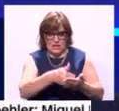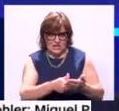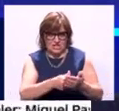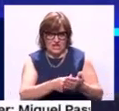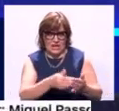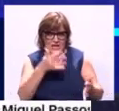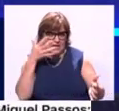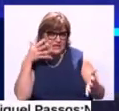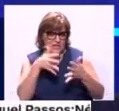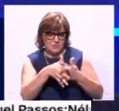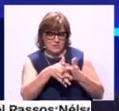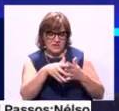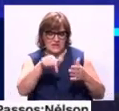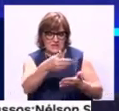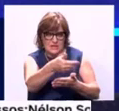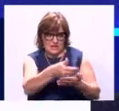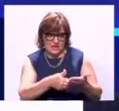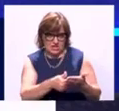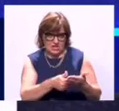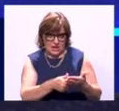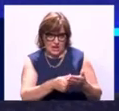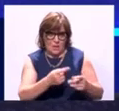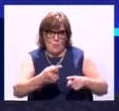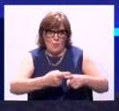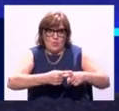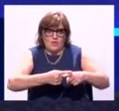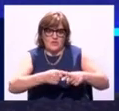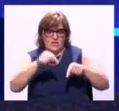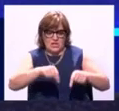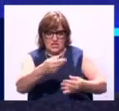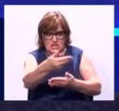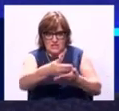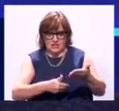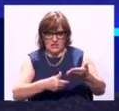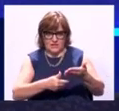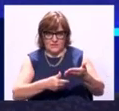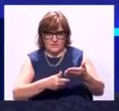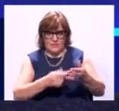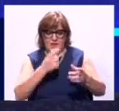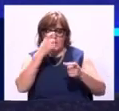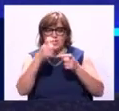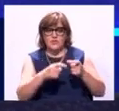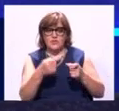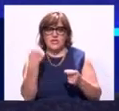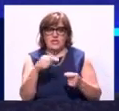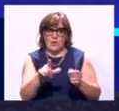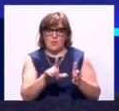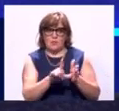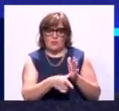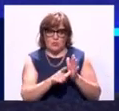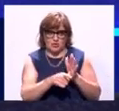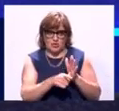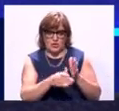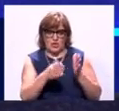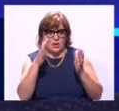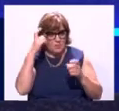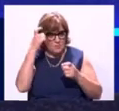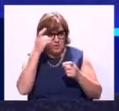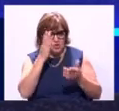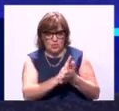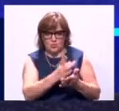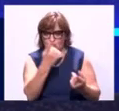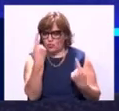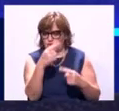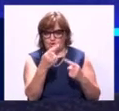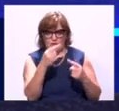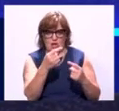na transparência desta lista, na motivação desta lista, das pessoas que estão neste projeto, só pensam uma